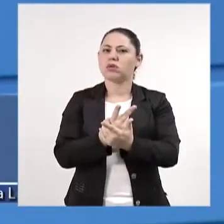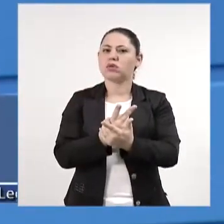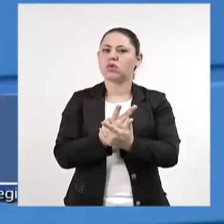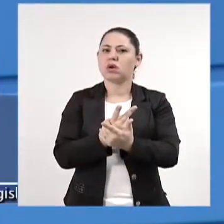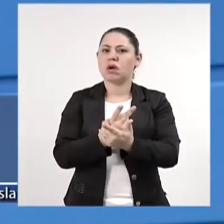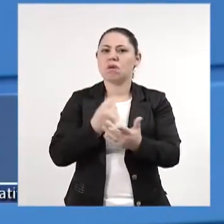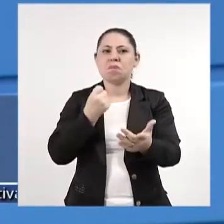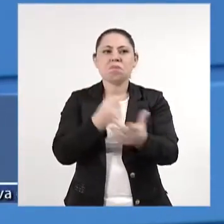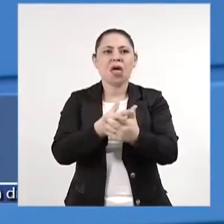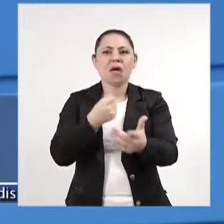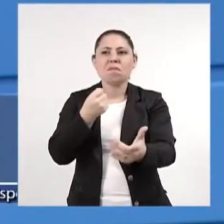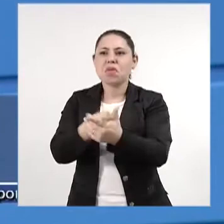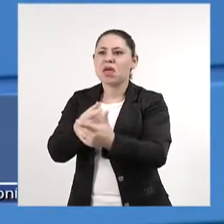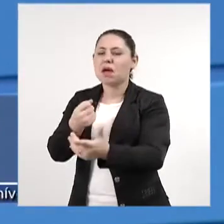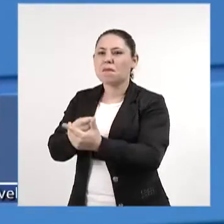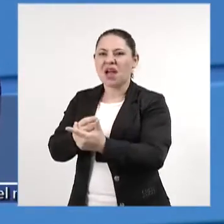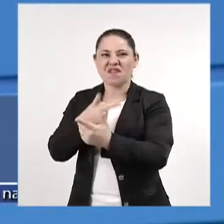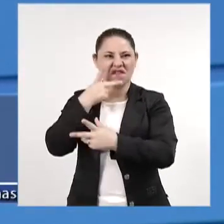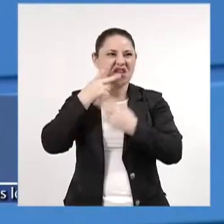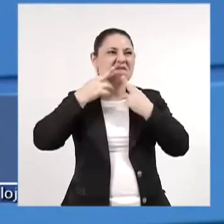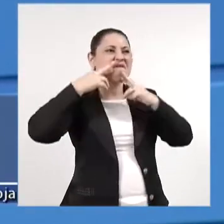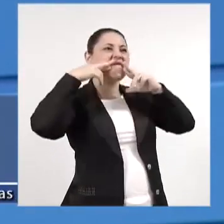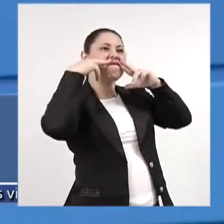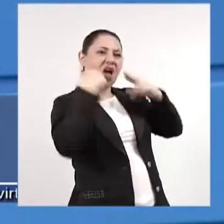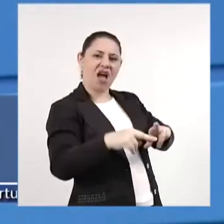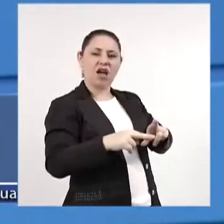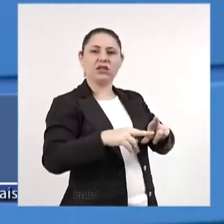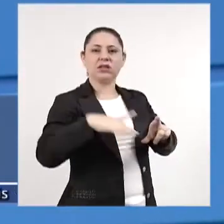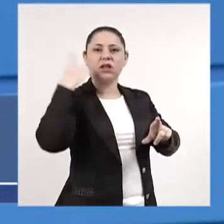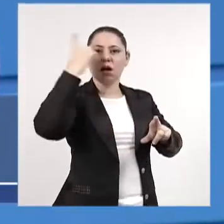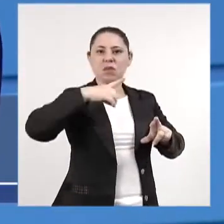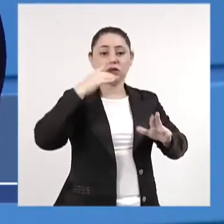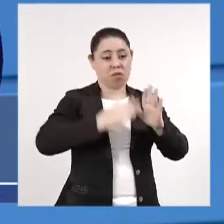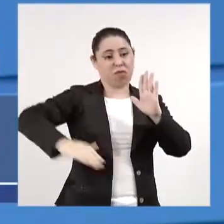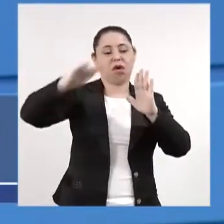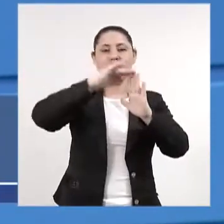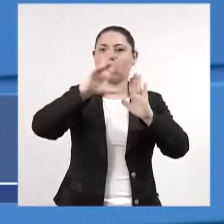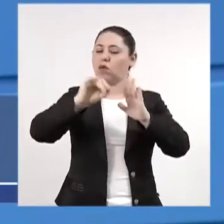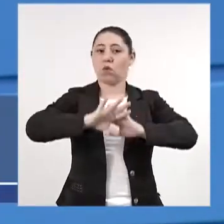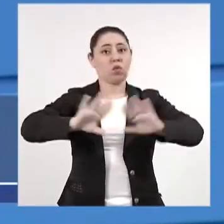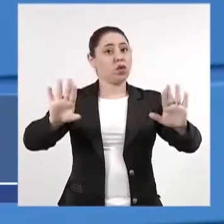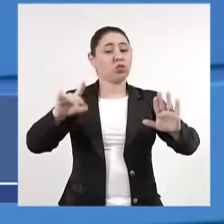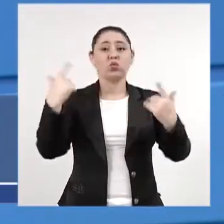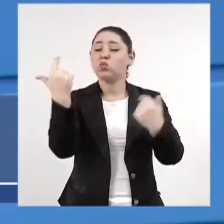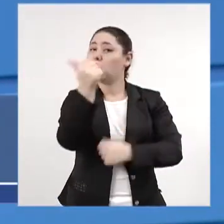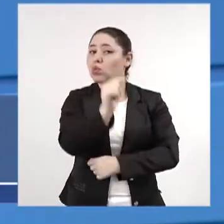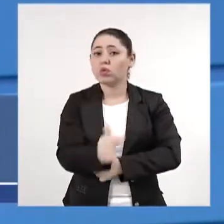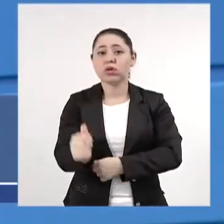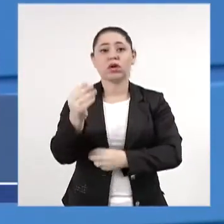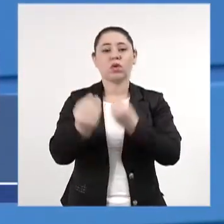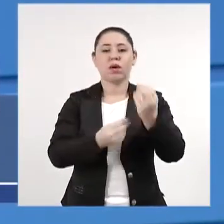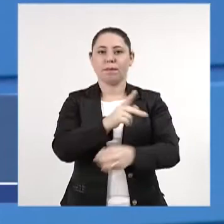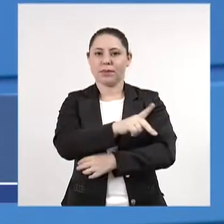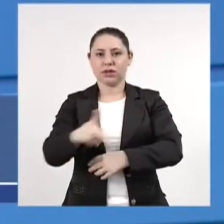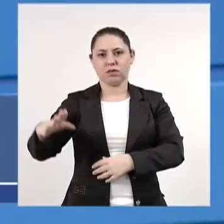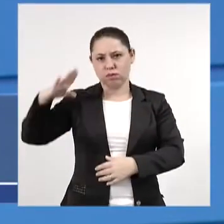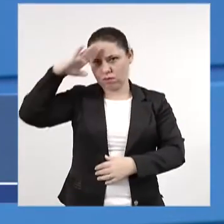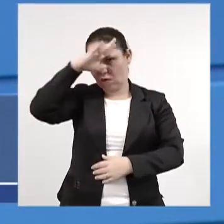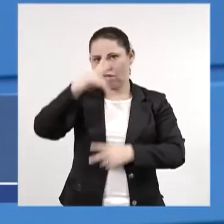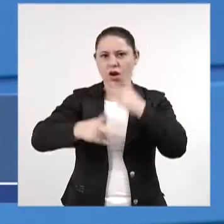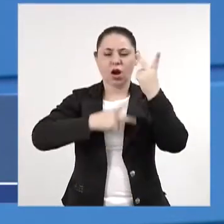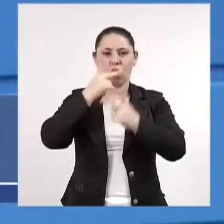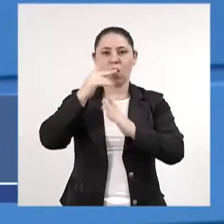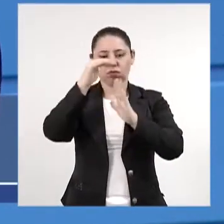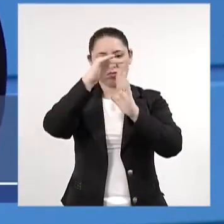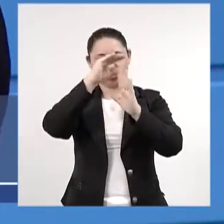atribui muitas vezes a esse parlamento que aumentou isso ou aquilo. Não tem como. O presidente Jair Bolsonaro disse o seguinte: eu